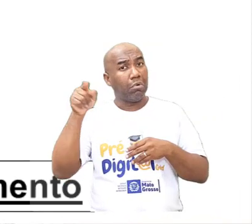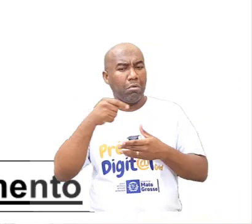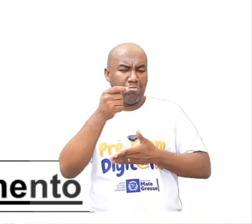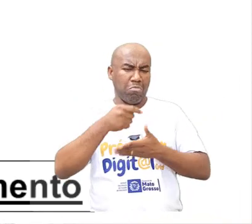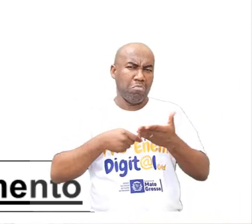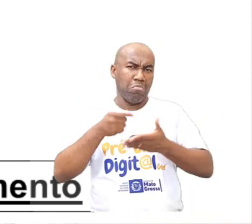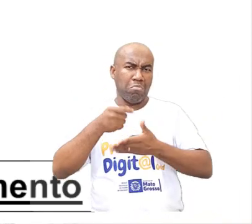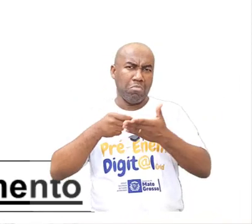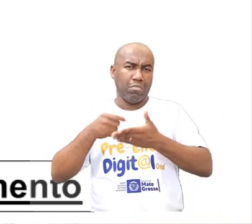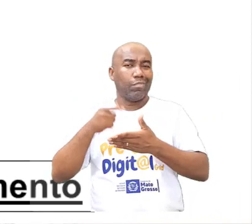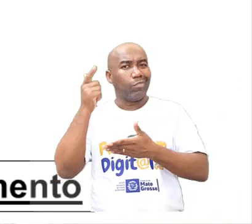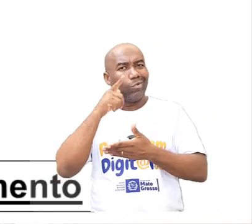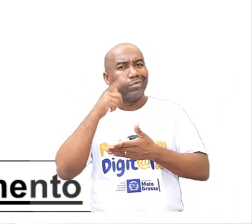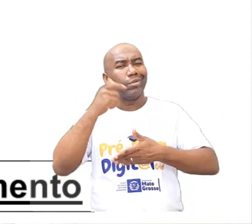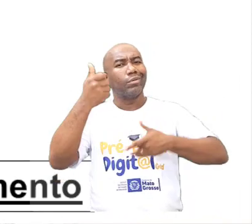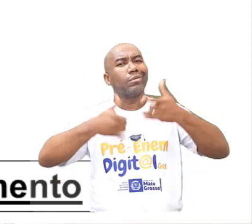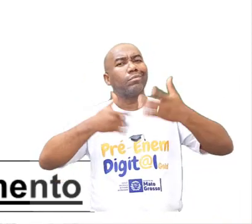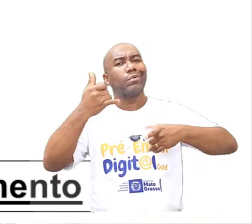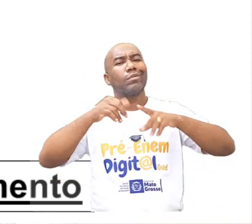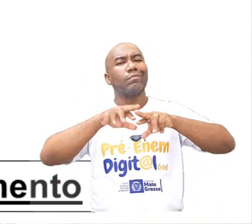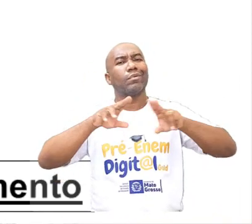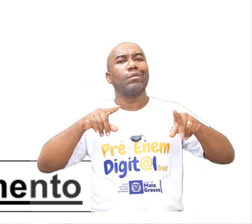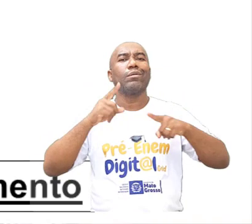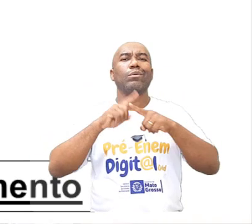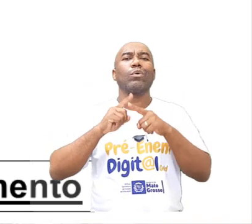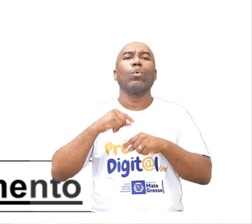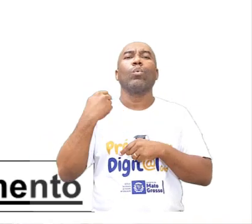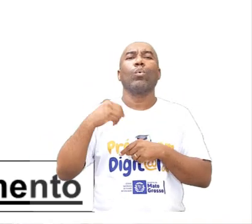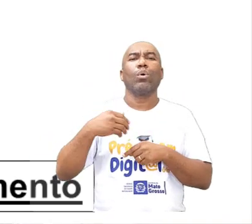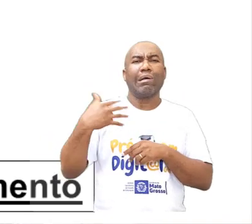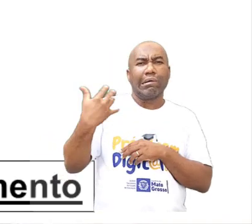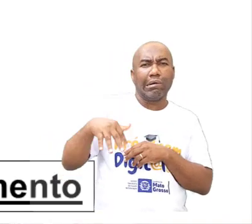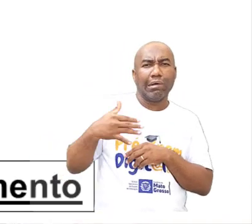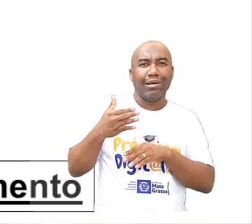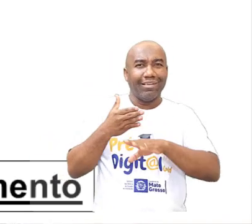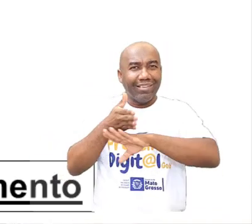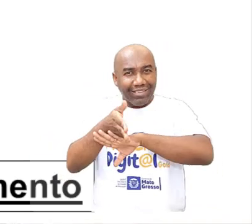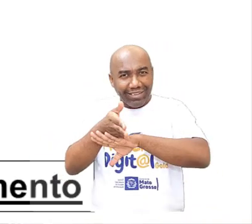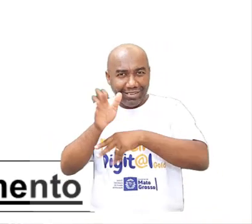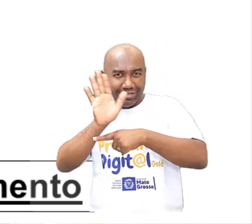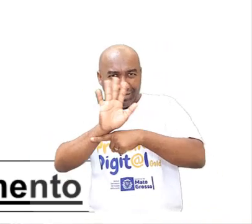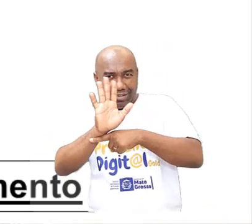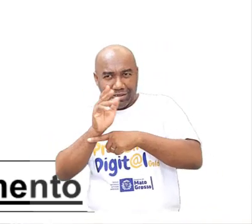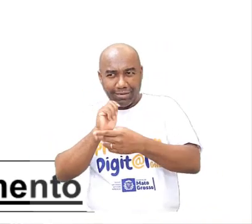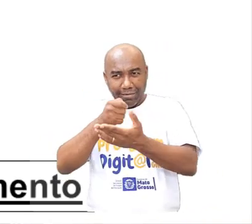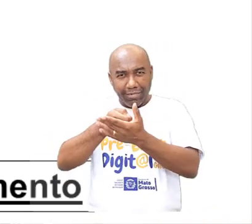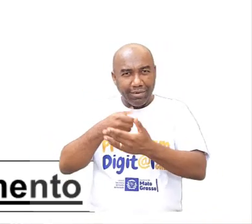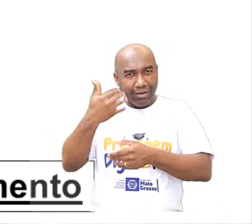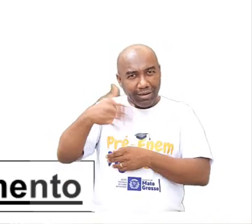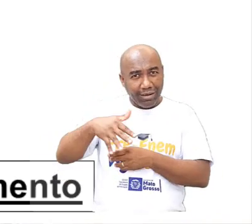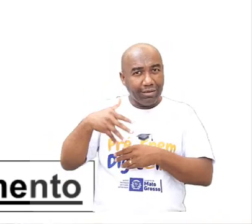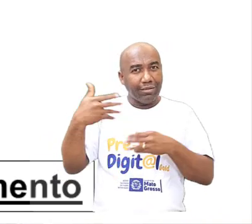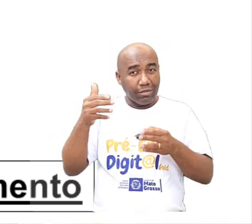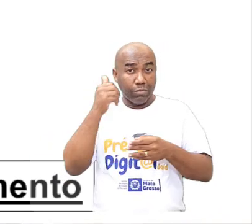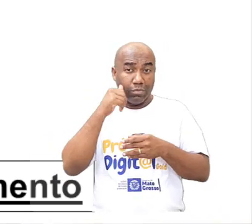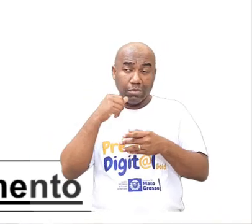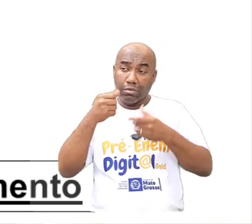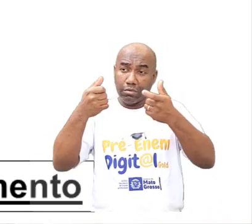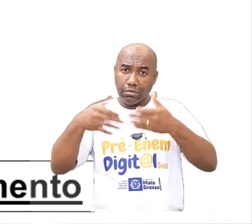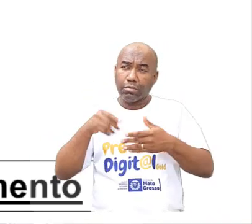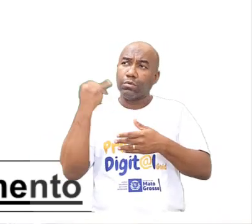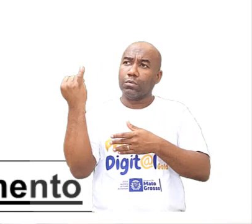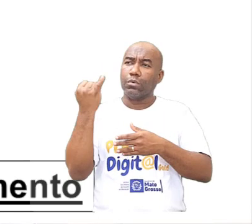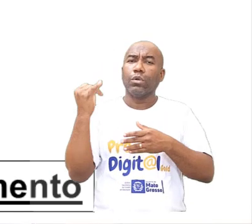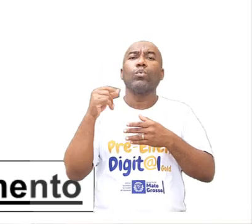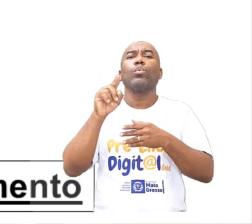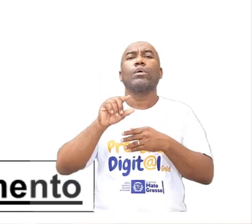verdinho. O que, que ela escreveu na segunda? Por intermédio. Ok? Por meio na primeira, na segunda, por